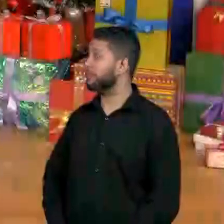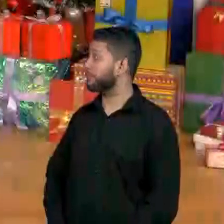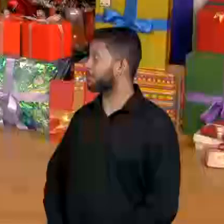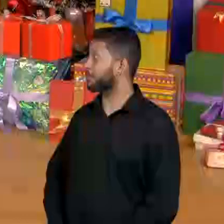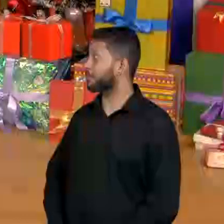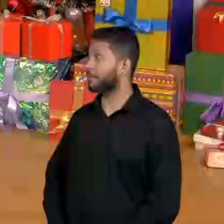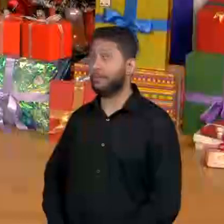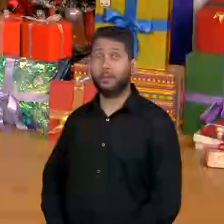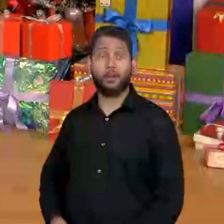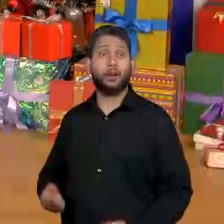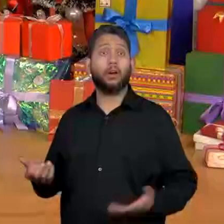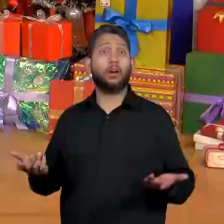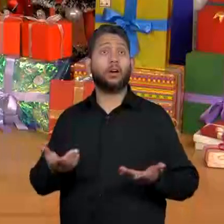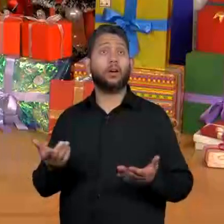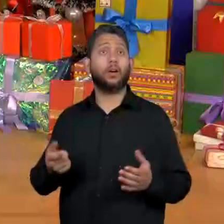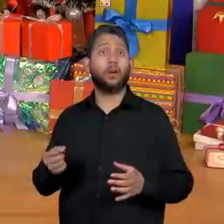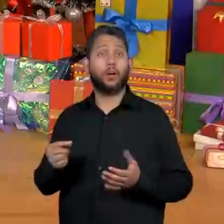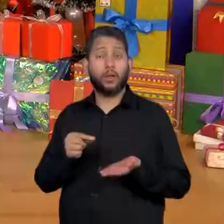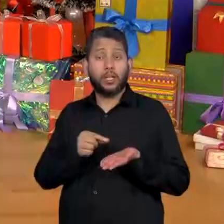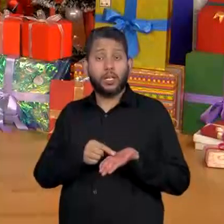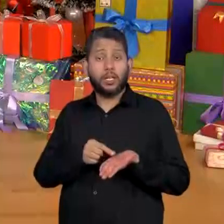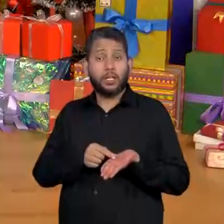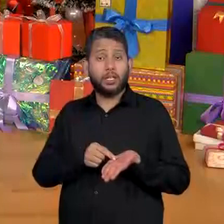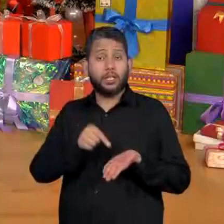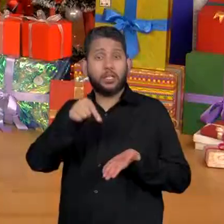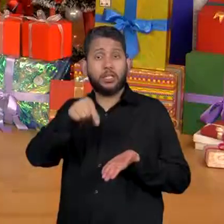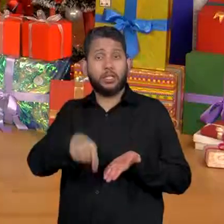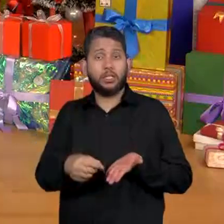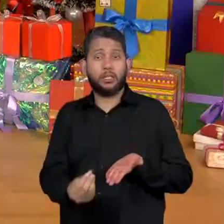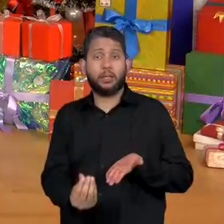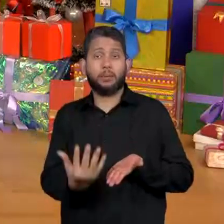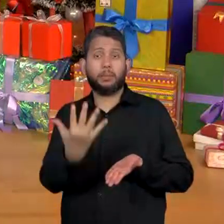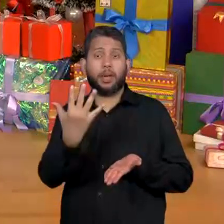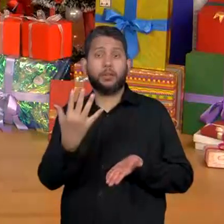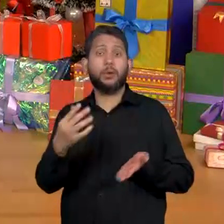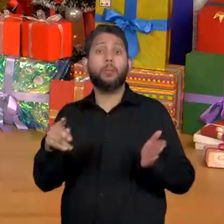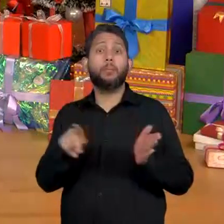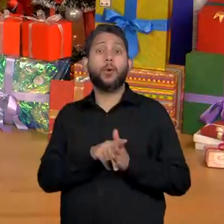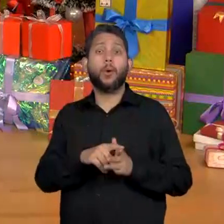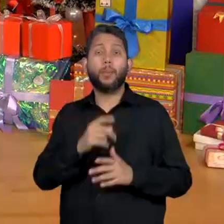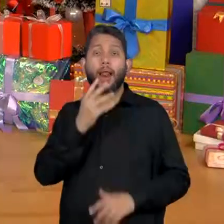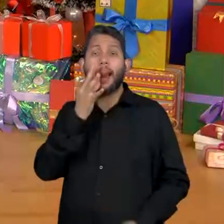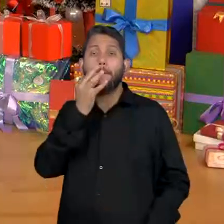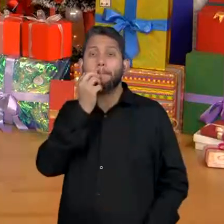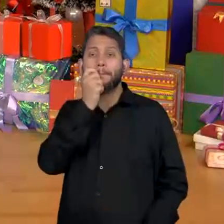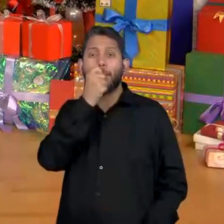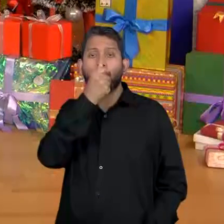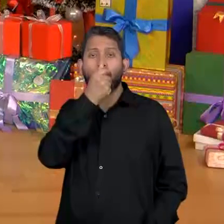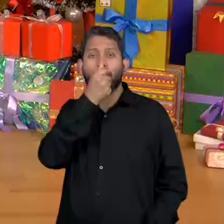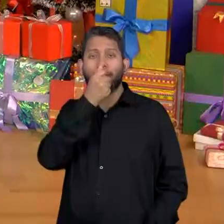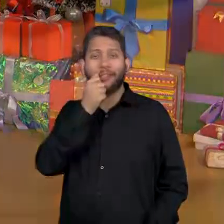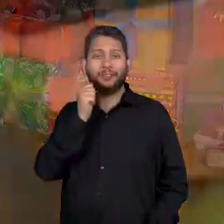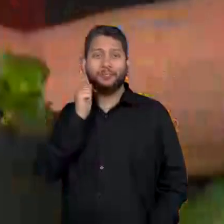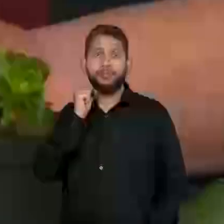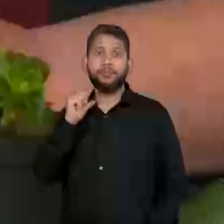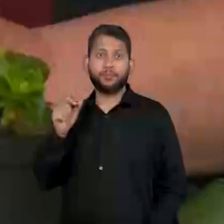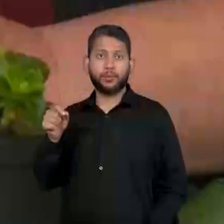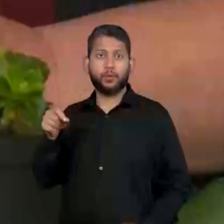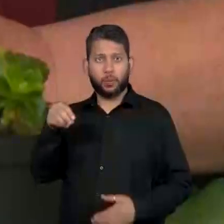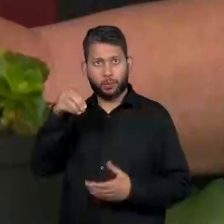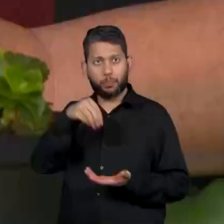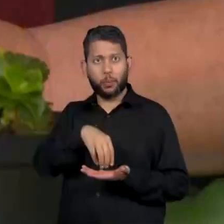temos aqui algumas sementinhas. Tirei aqui algumas sementinhas de limões. Olha lá. E eu vou colocar essa